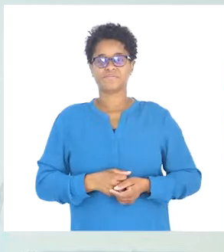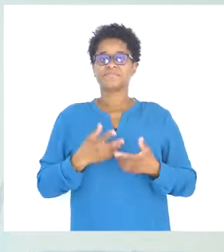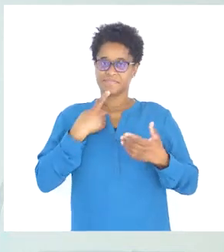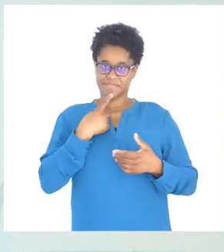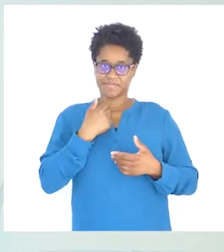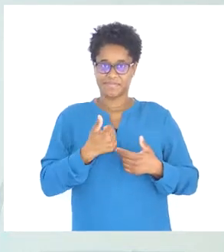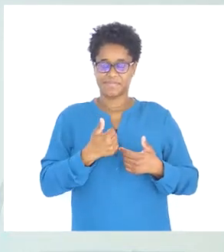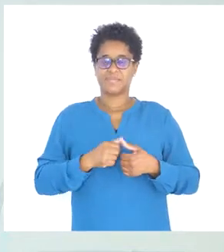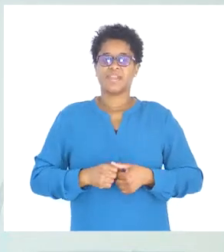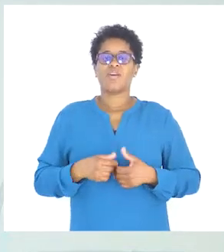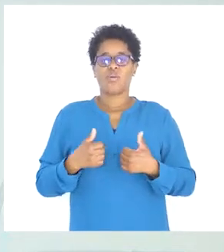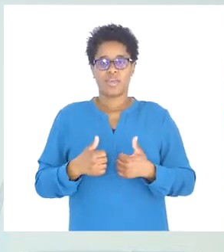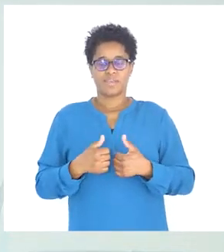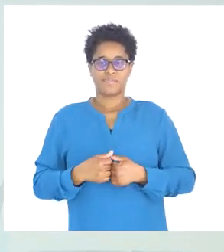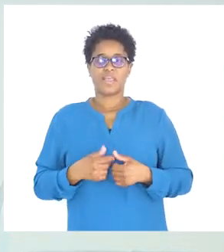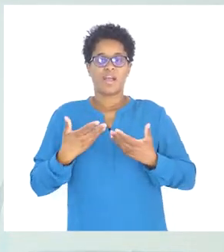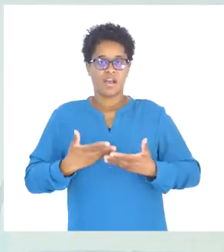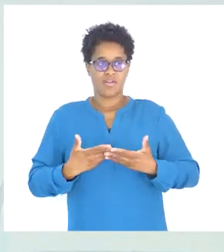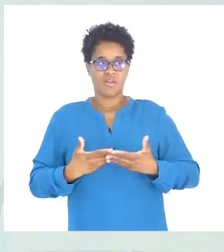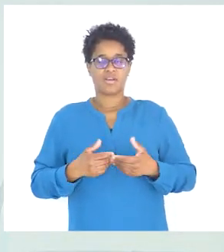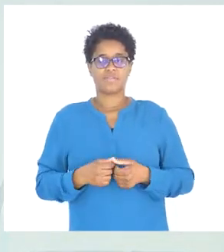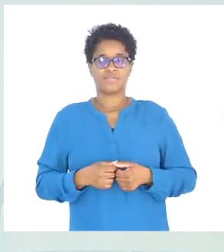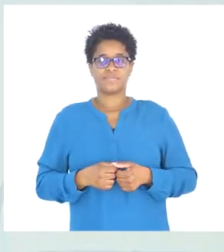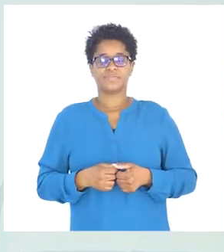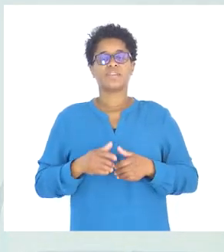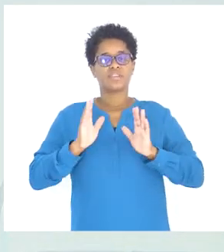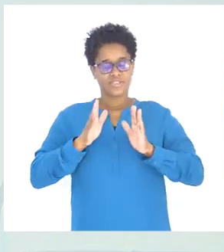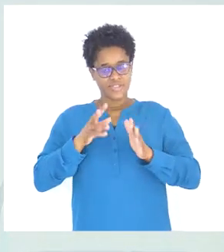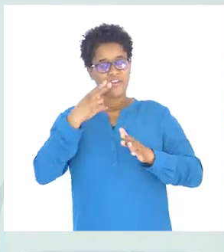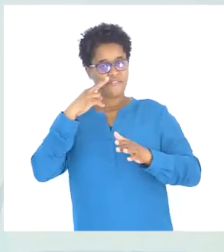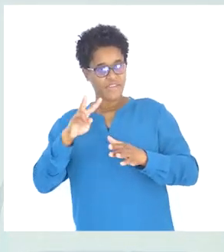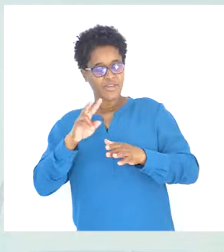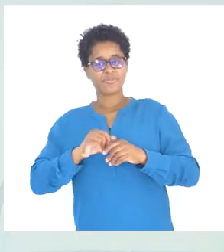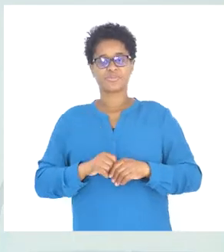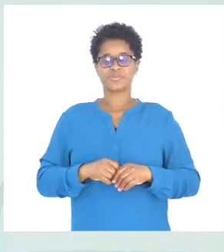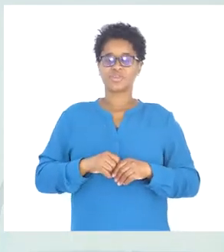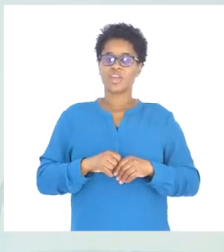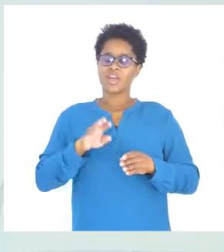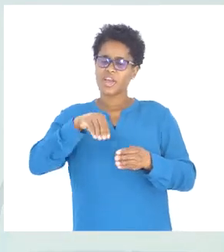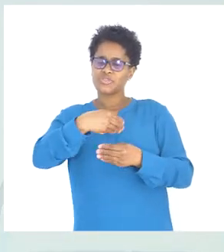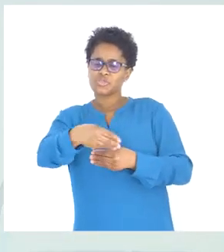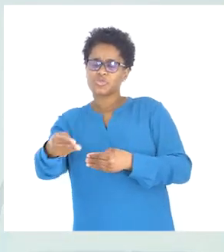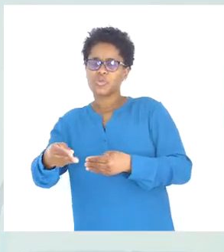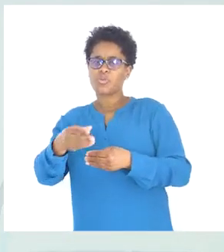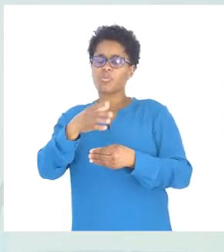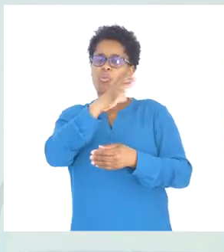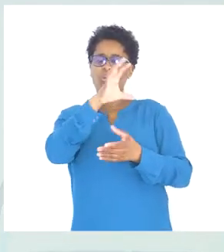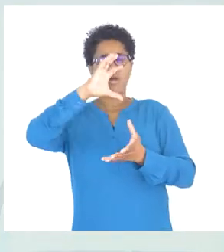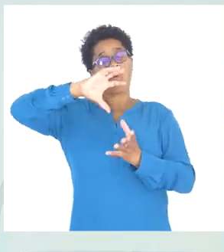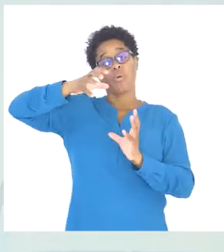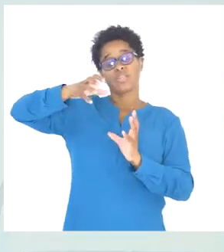Certo? Ok. Agora, já vimos a distribuição por